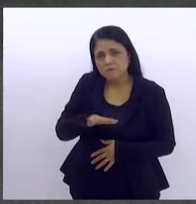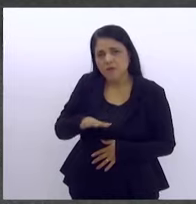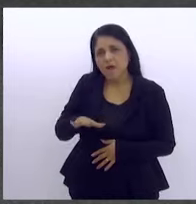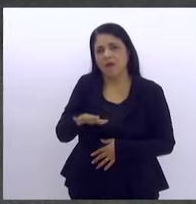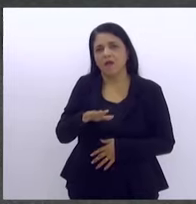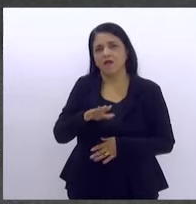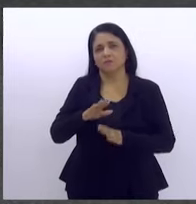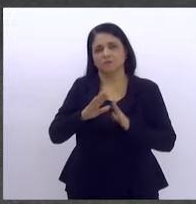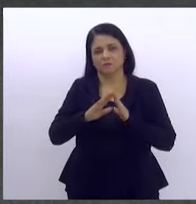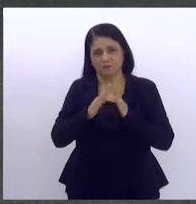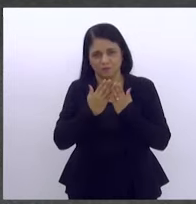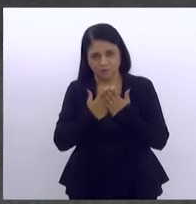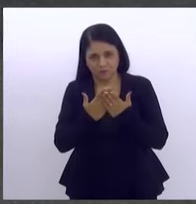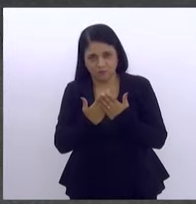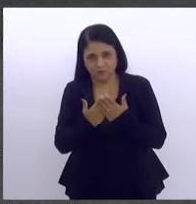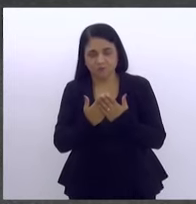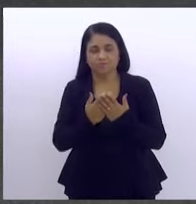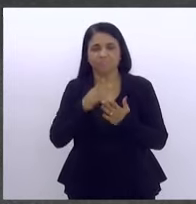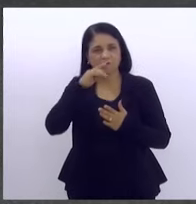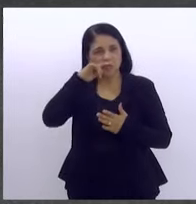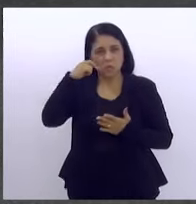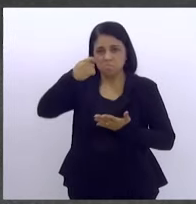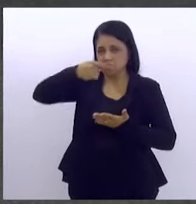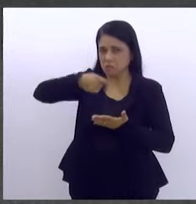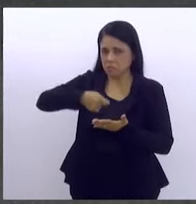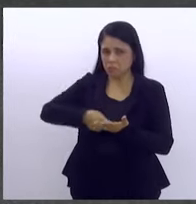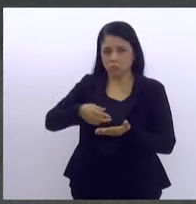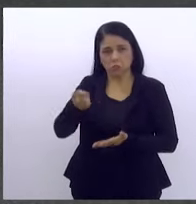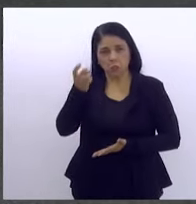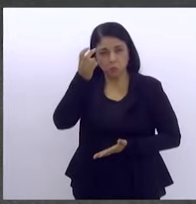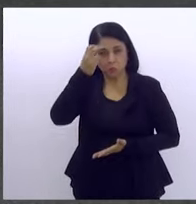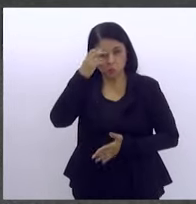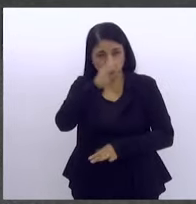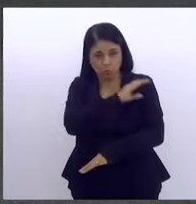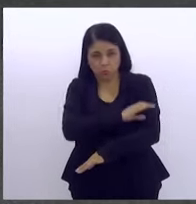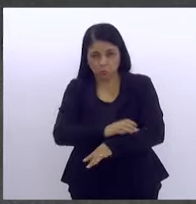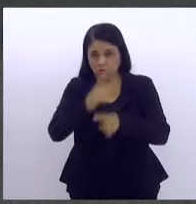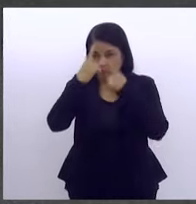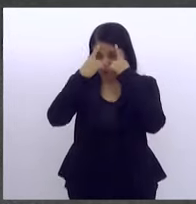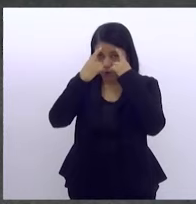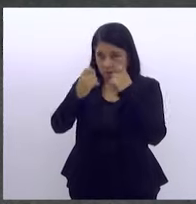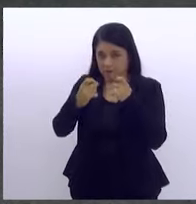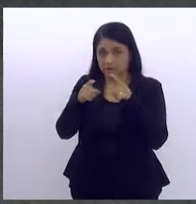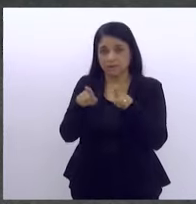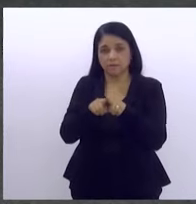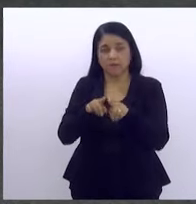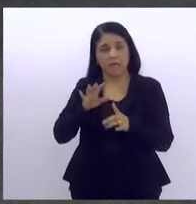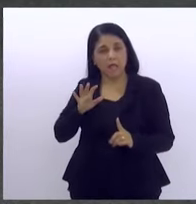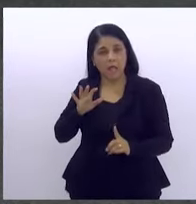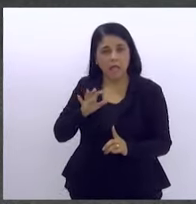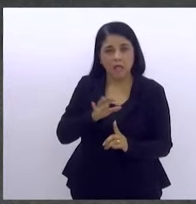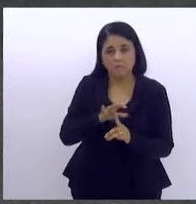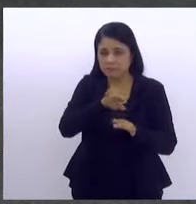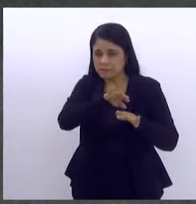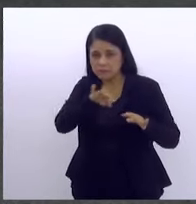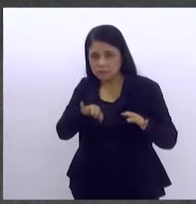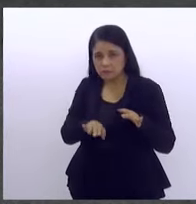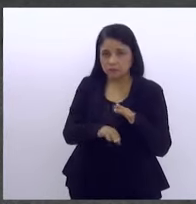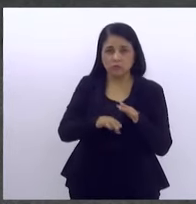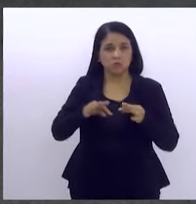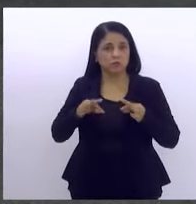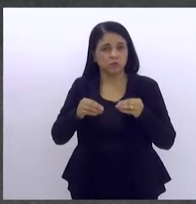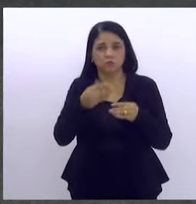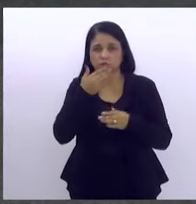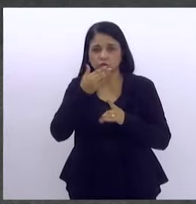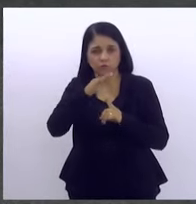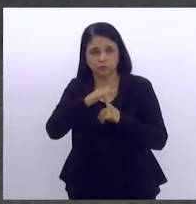observa a reprodução de uma cultura machista, patriarcal, violenta, a repressão, inclusive, a todas as formas de afetividade, e projetos